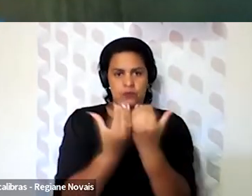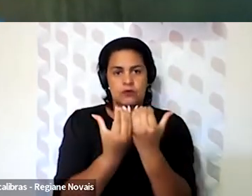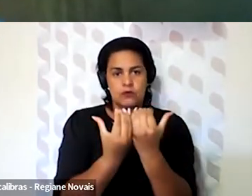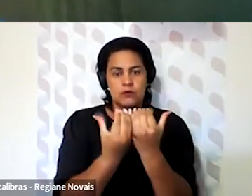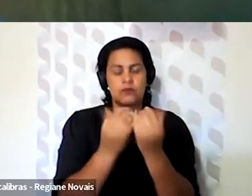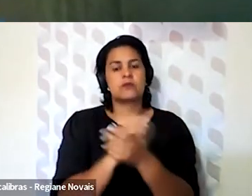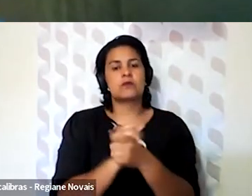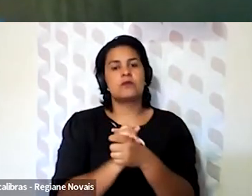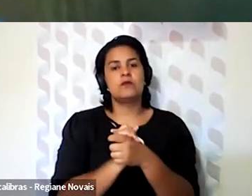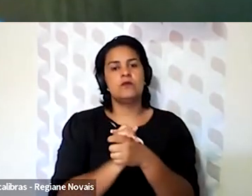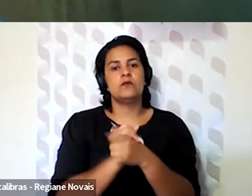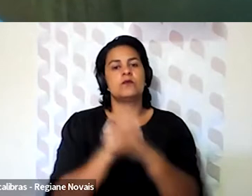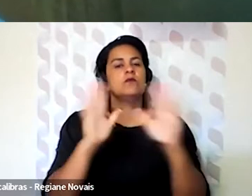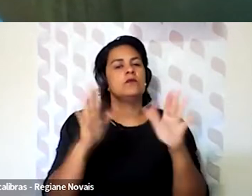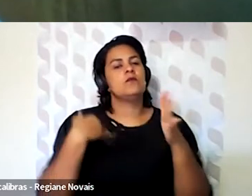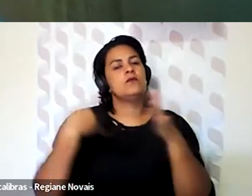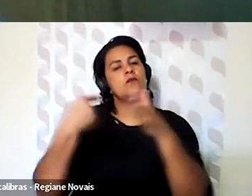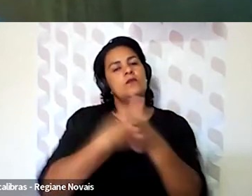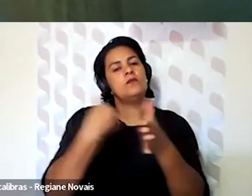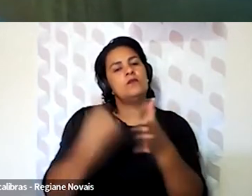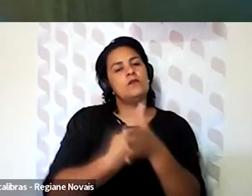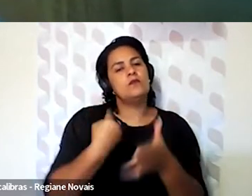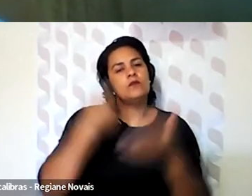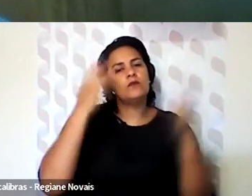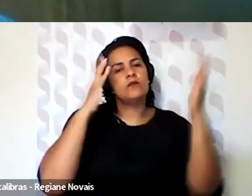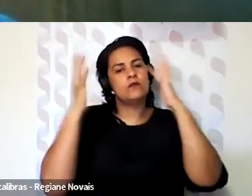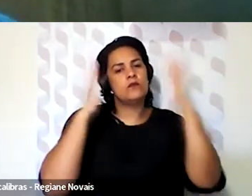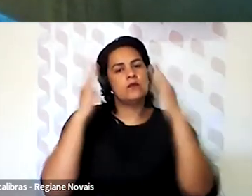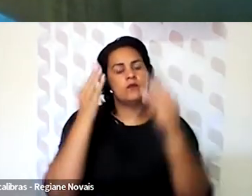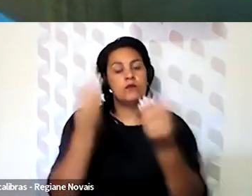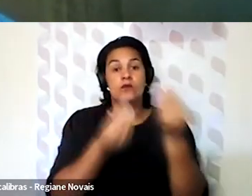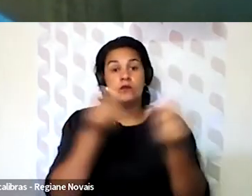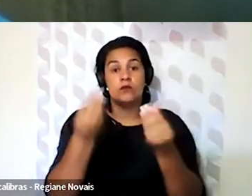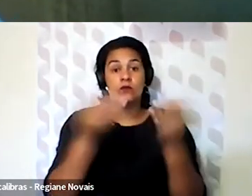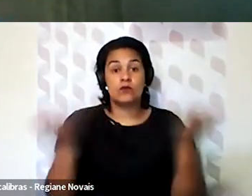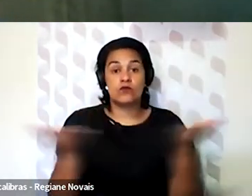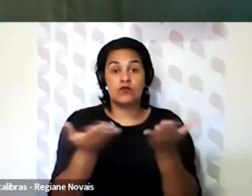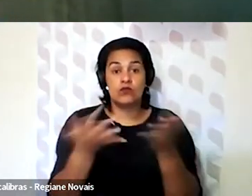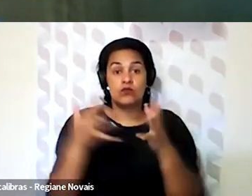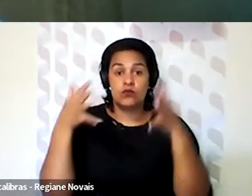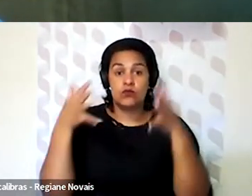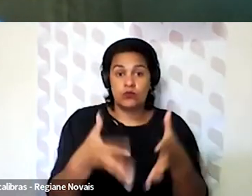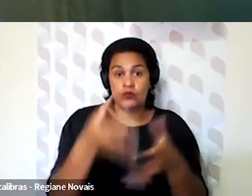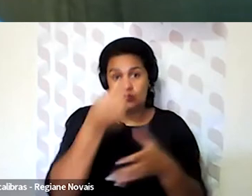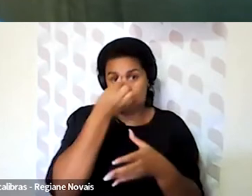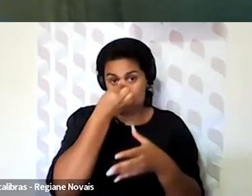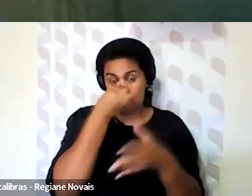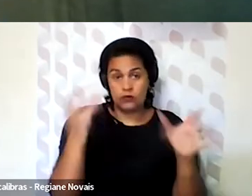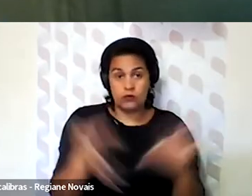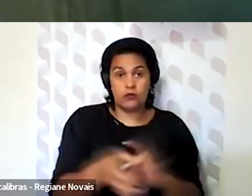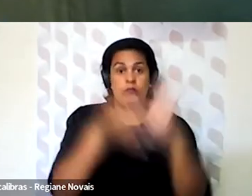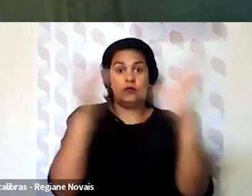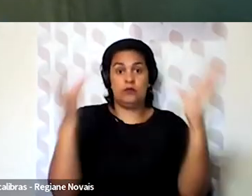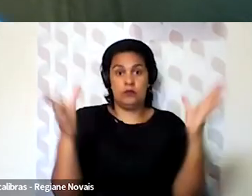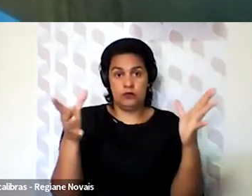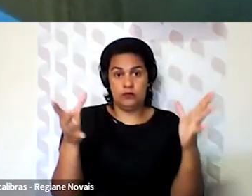muito me pergunto como tem sido a participação dos evangélicos hoje, né, para a contribuição da democracia. Né? Se antes a gente